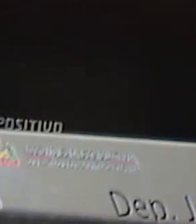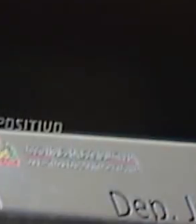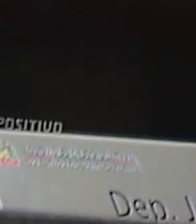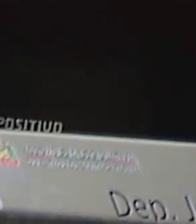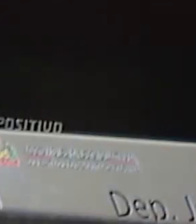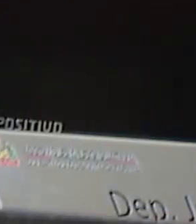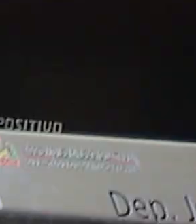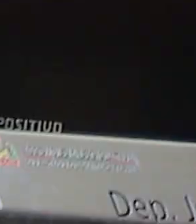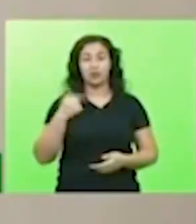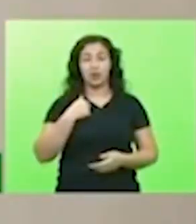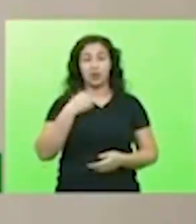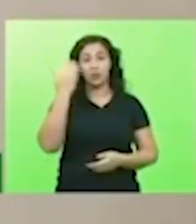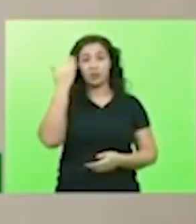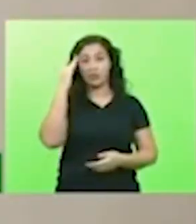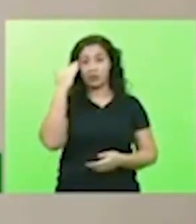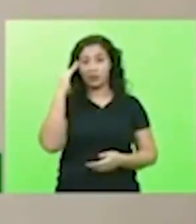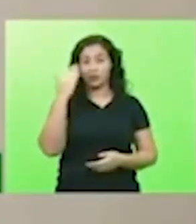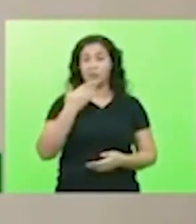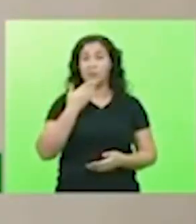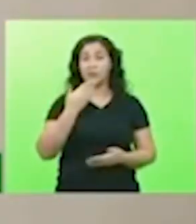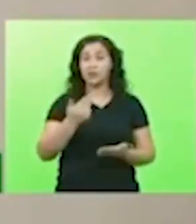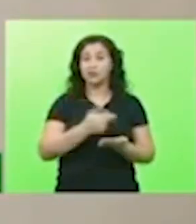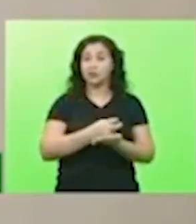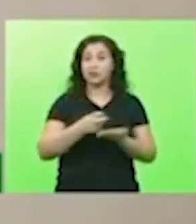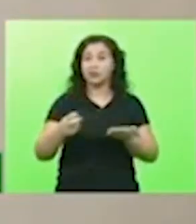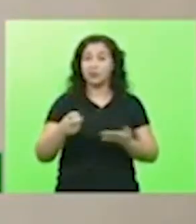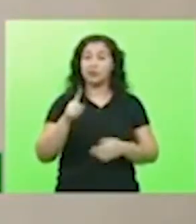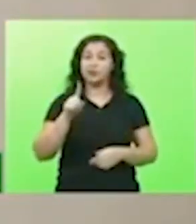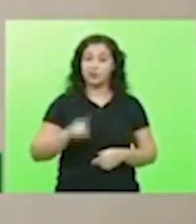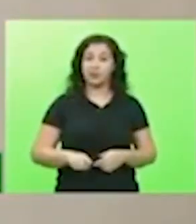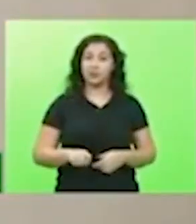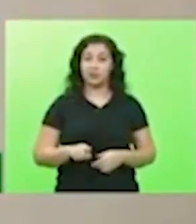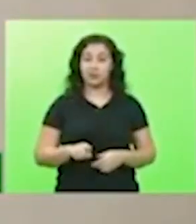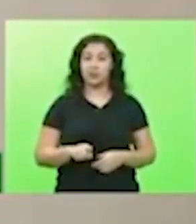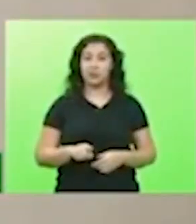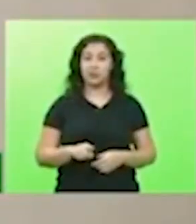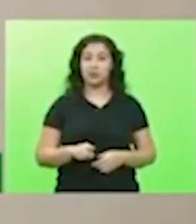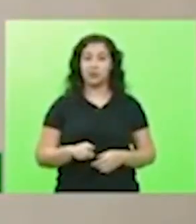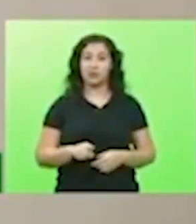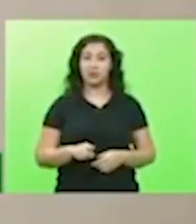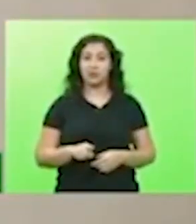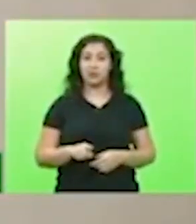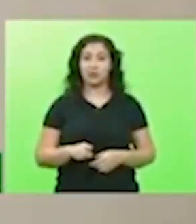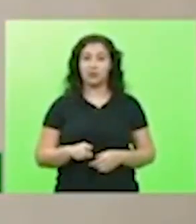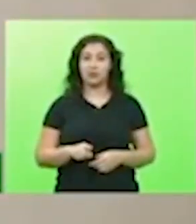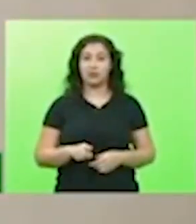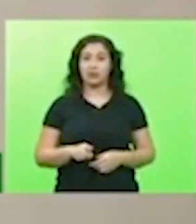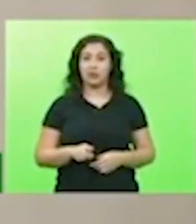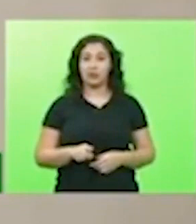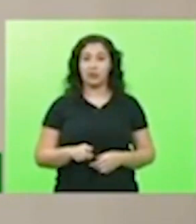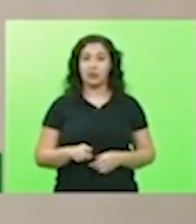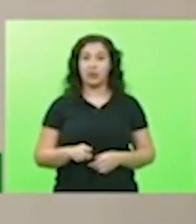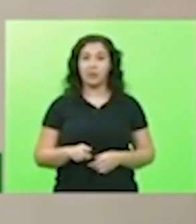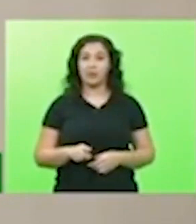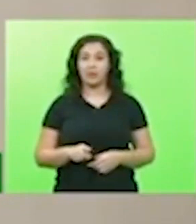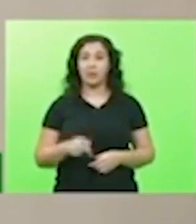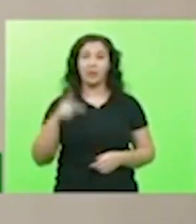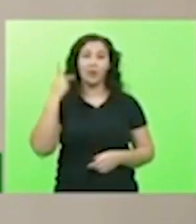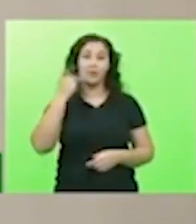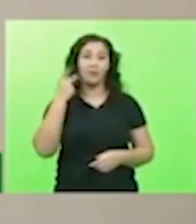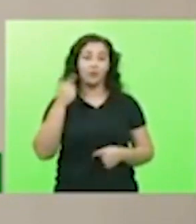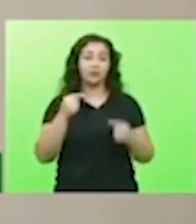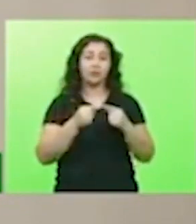no meu entendimento o pedido de impeachment é uma é um procedimento político é bem